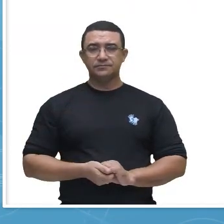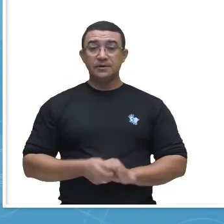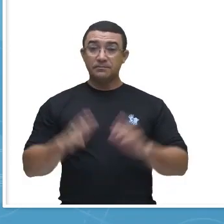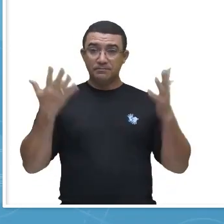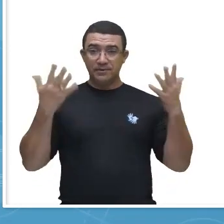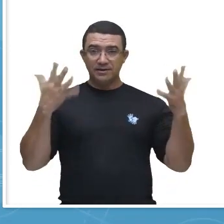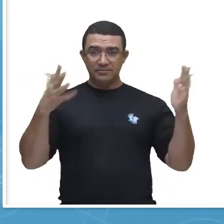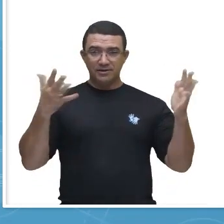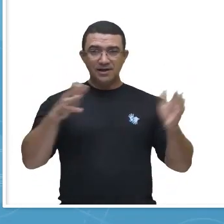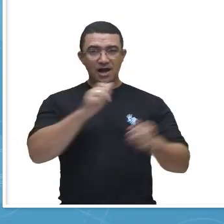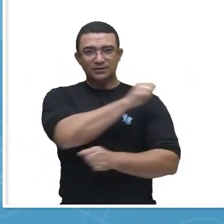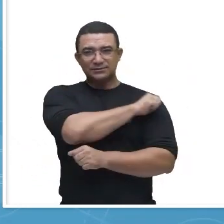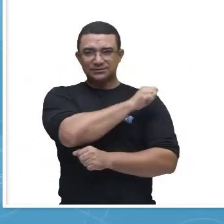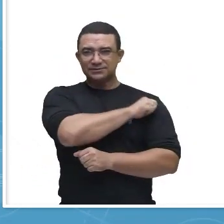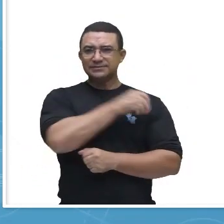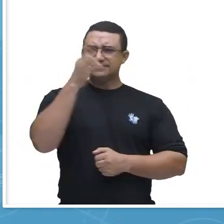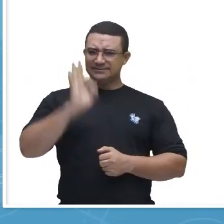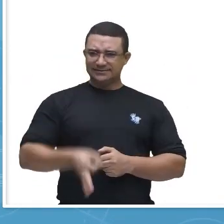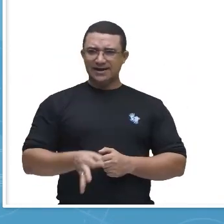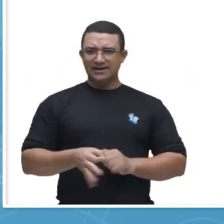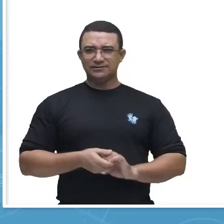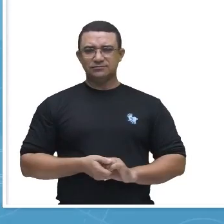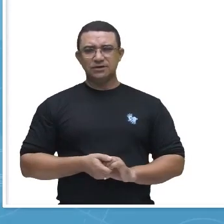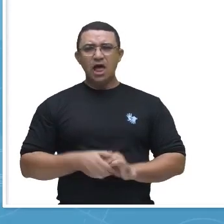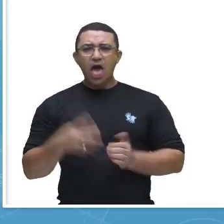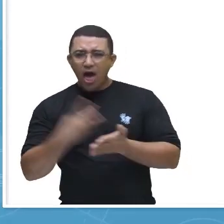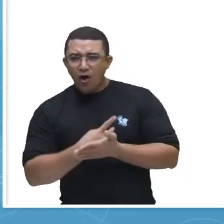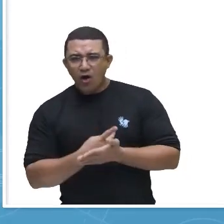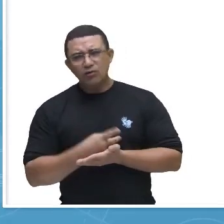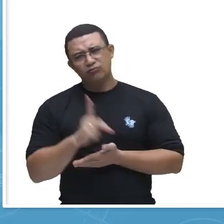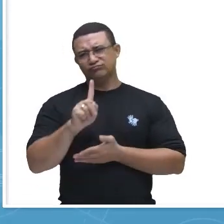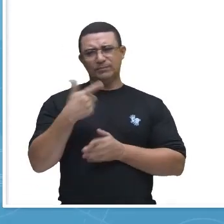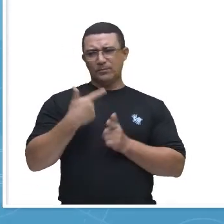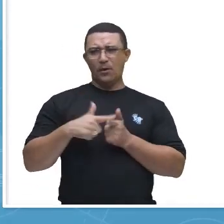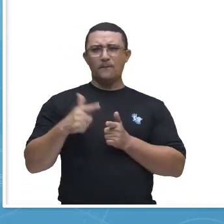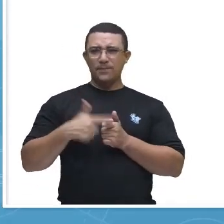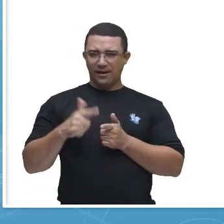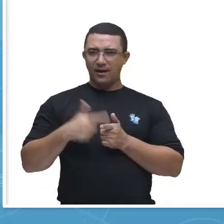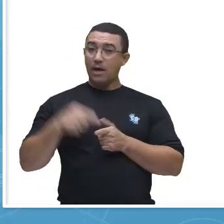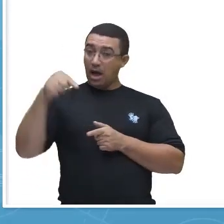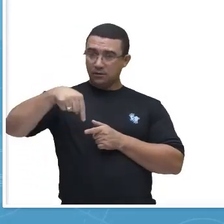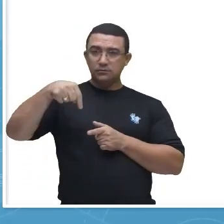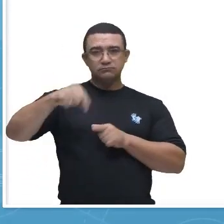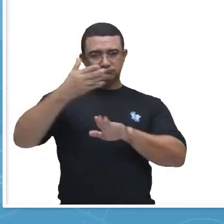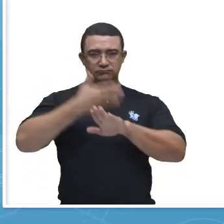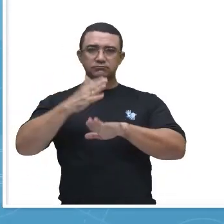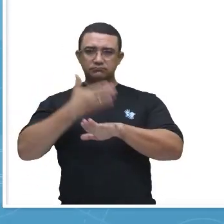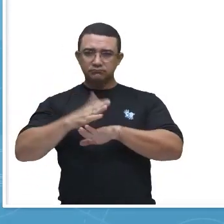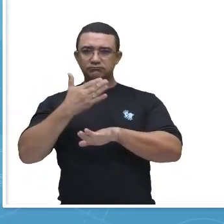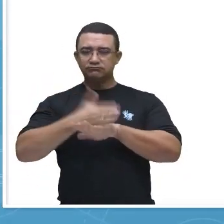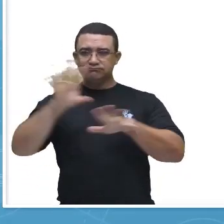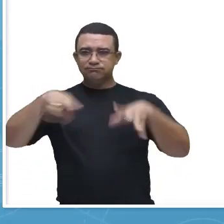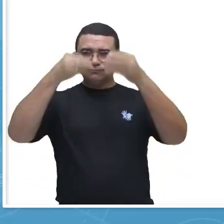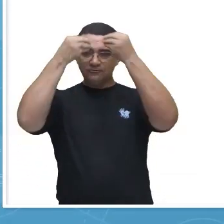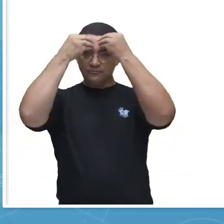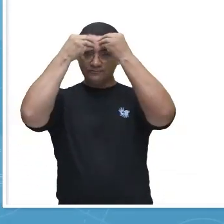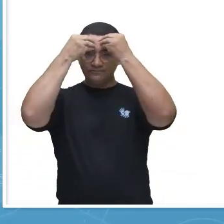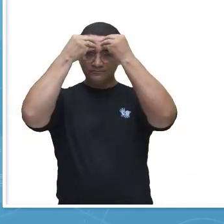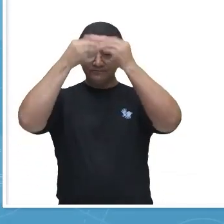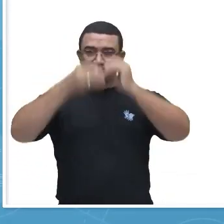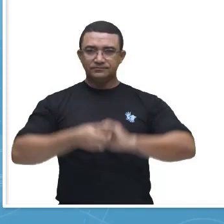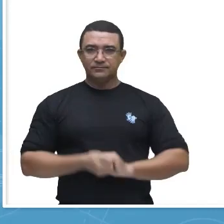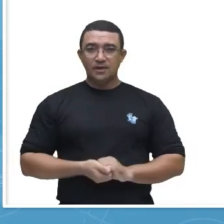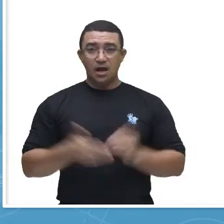Parabéns àqueles que acertaram. Mais uma vez, quem errou não tem problema. A gente tá aqui é para praticar mesmo, tá? Vamos agora para